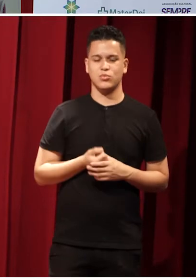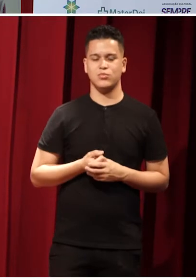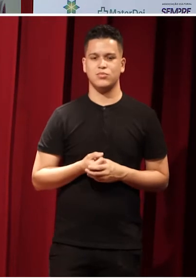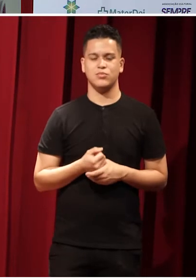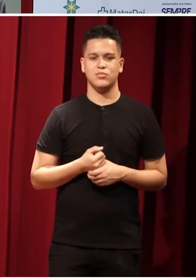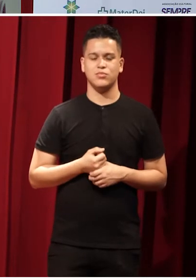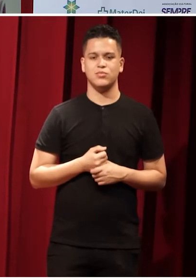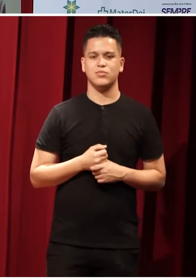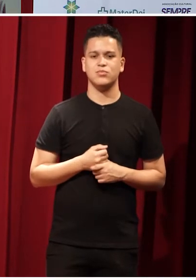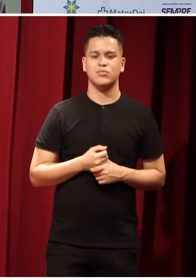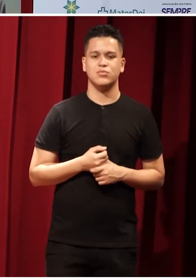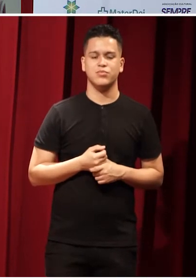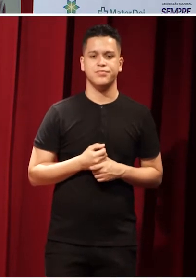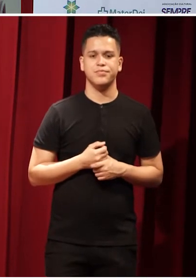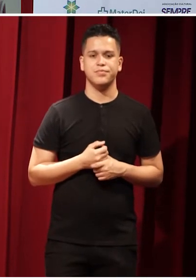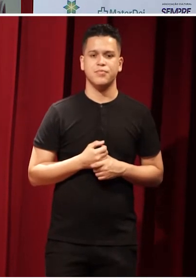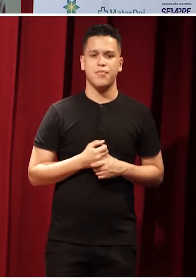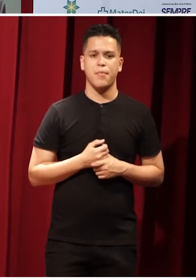absurda.